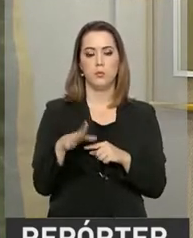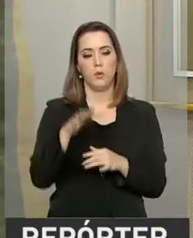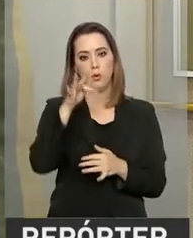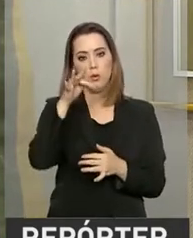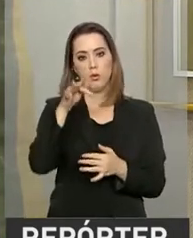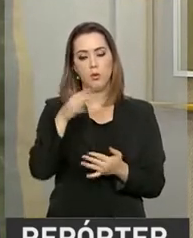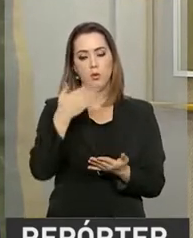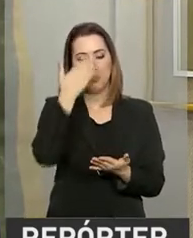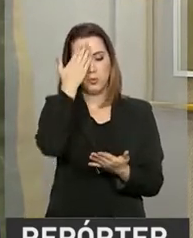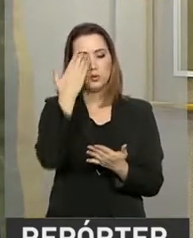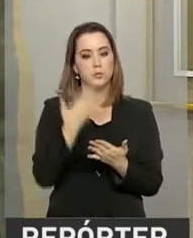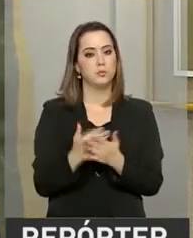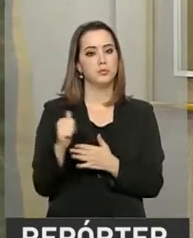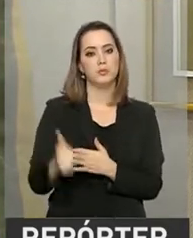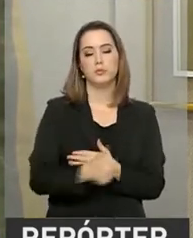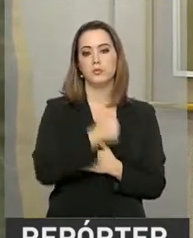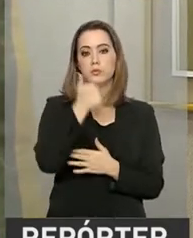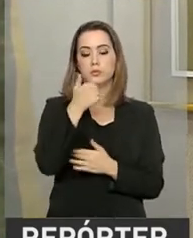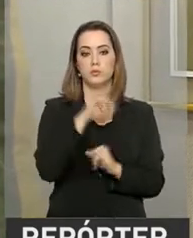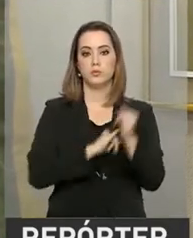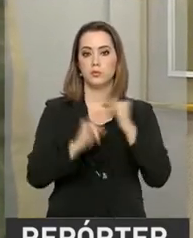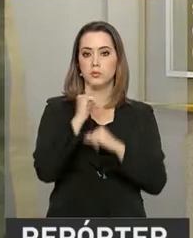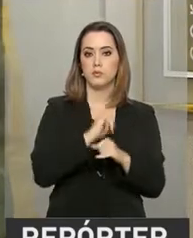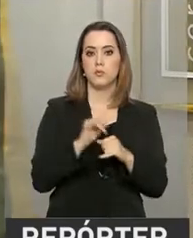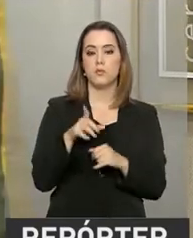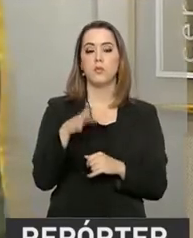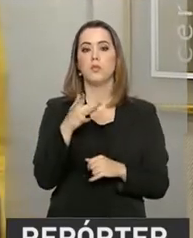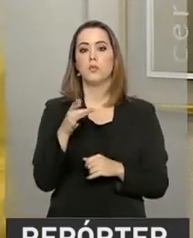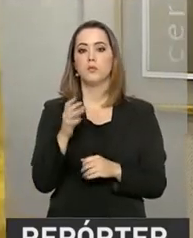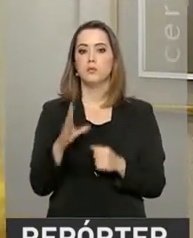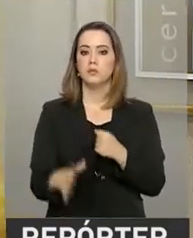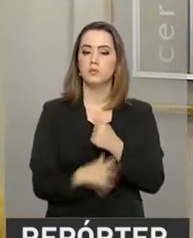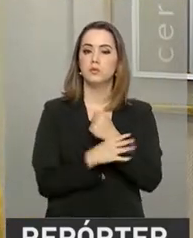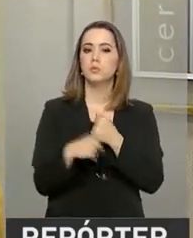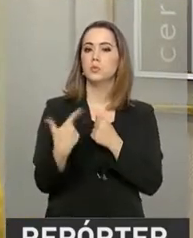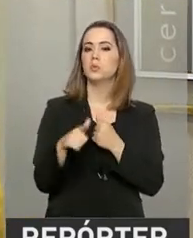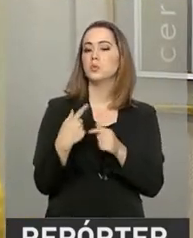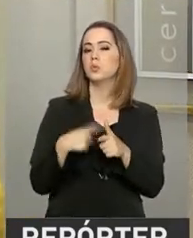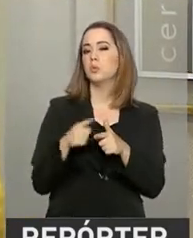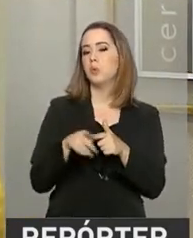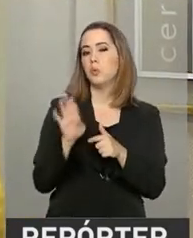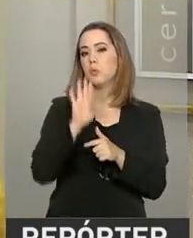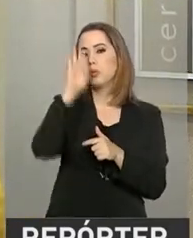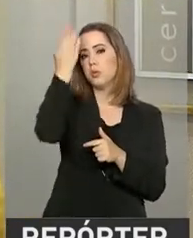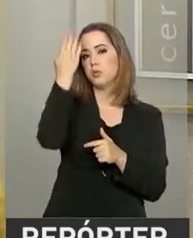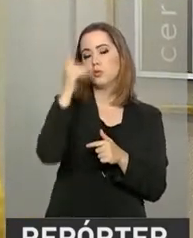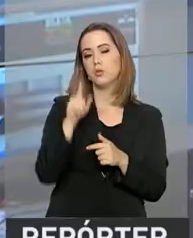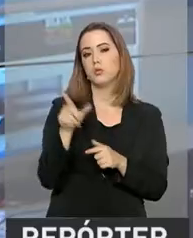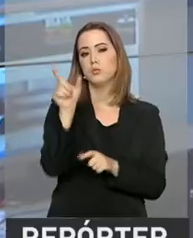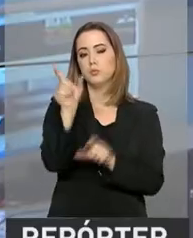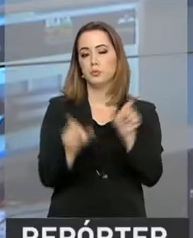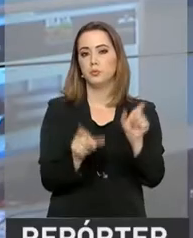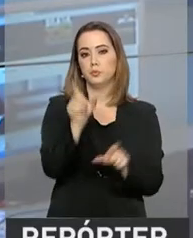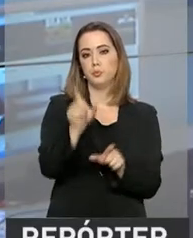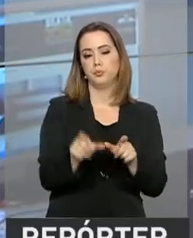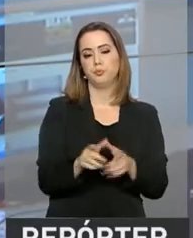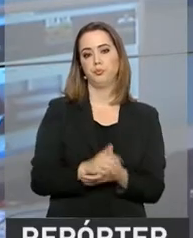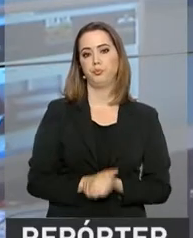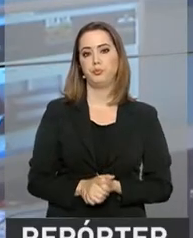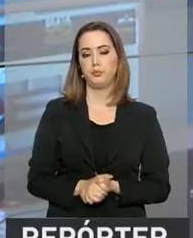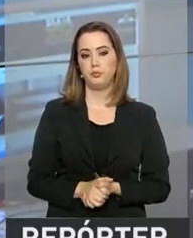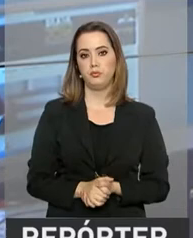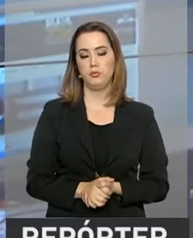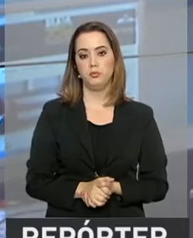dos dados e à segurança de que não haverá fraude no atendimento às pessoas quase